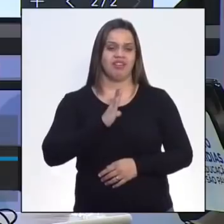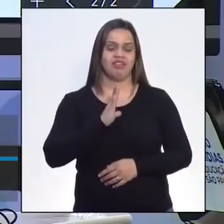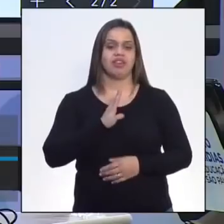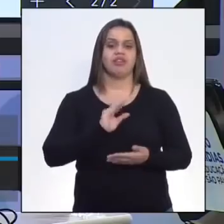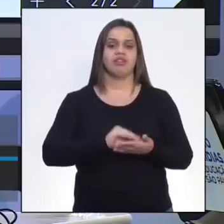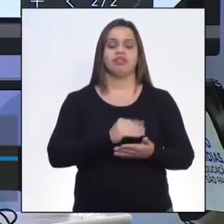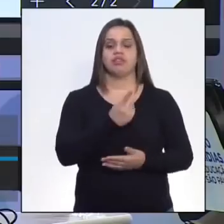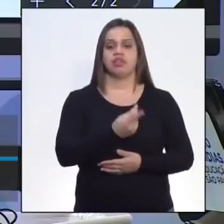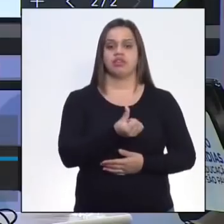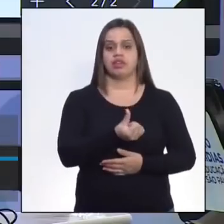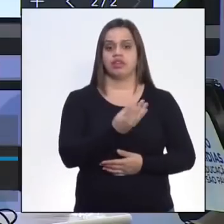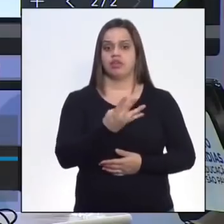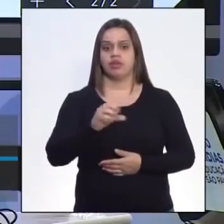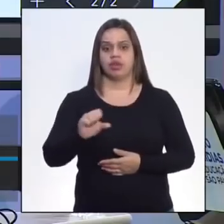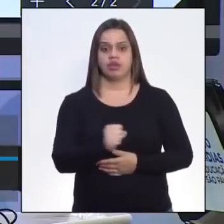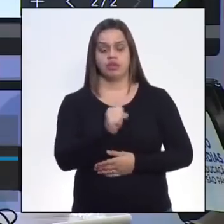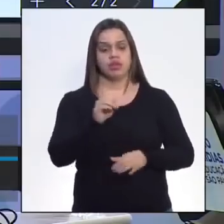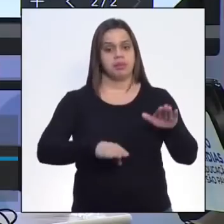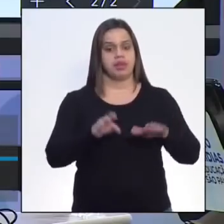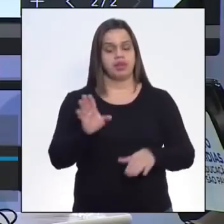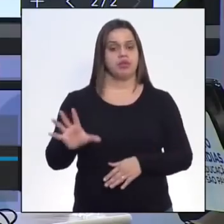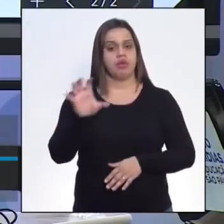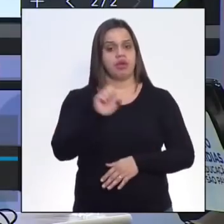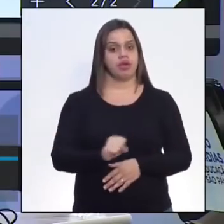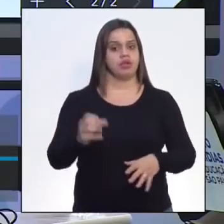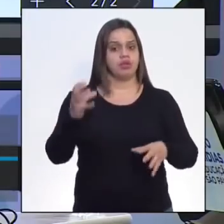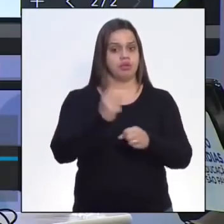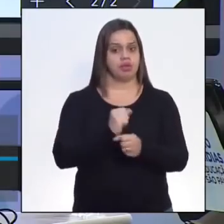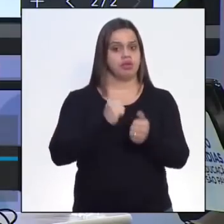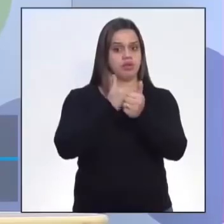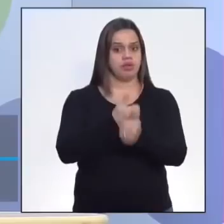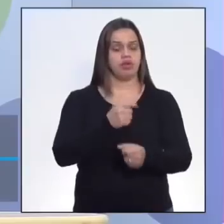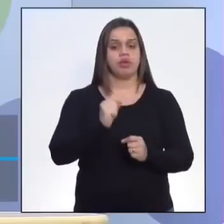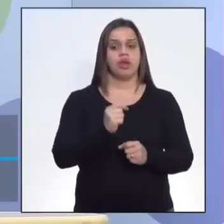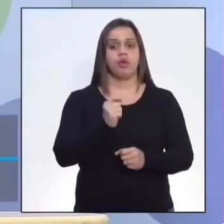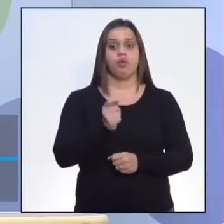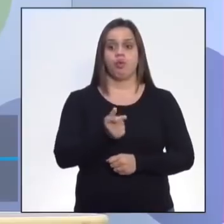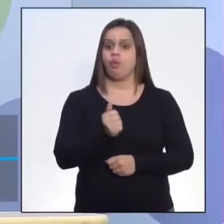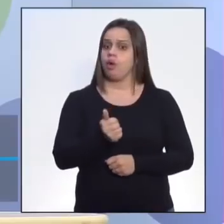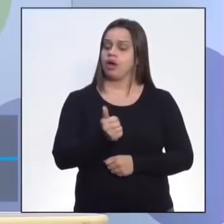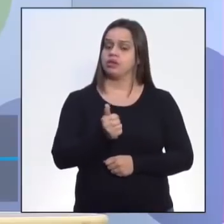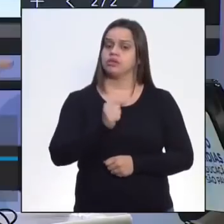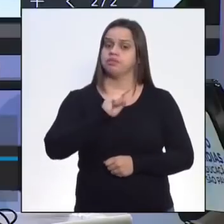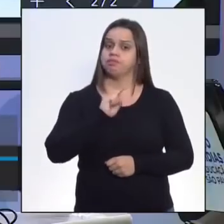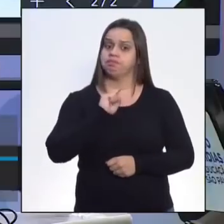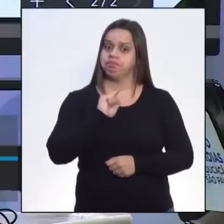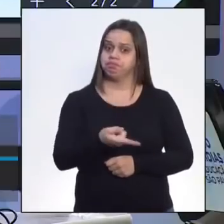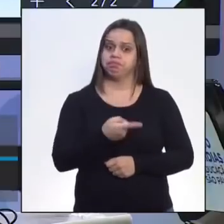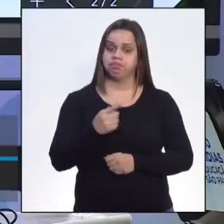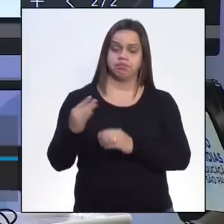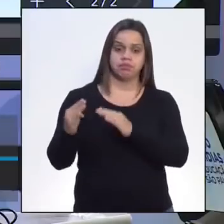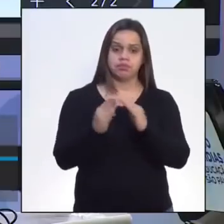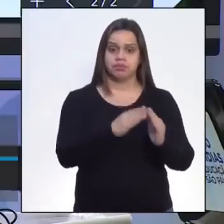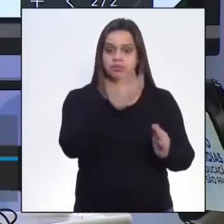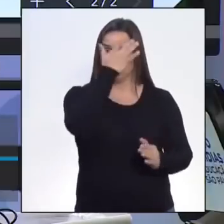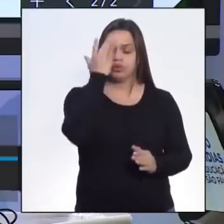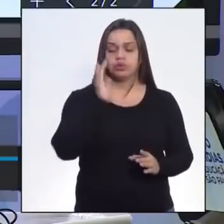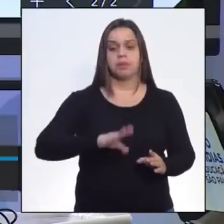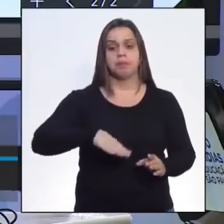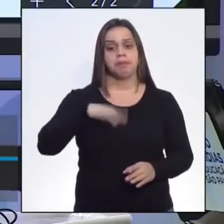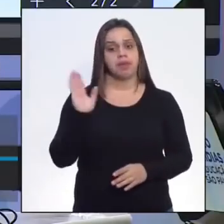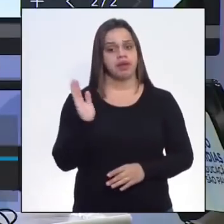648, ou seja, dependendo do arredondamento que eu fizer, quase 1.000 habitantes a mais, não é? Que foi o que você acabou de falar,